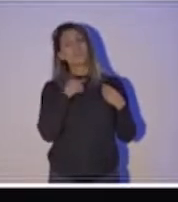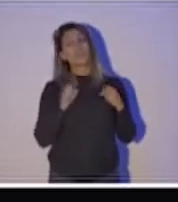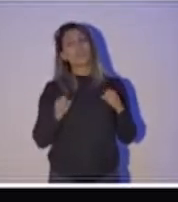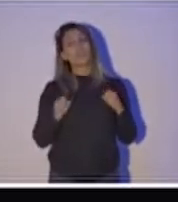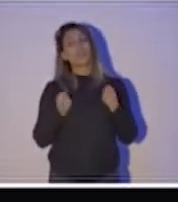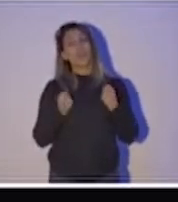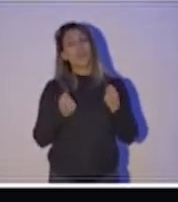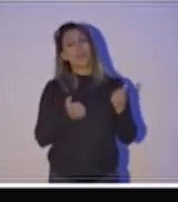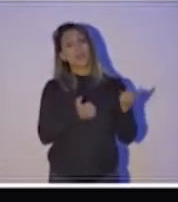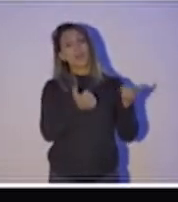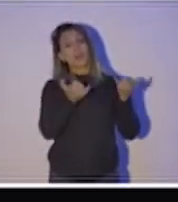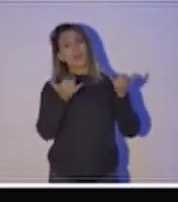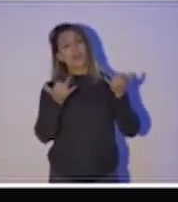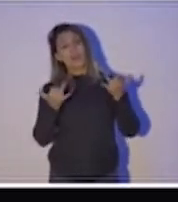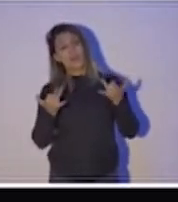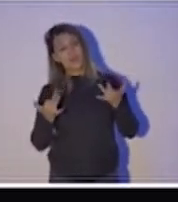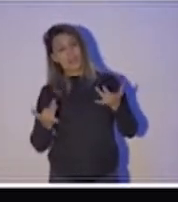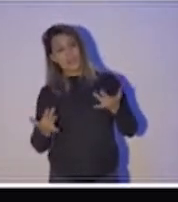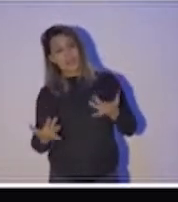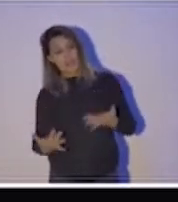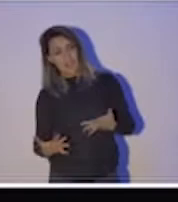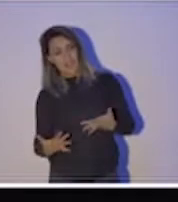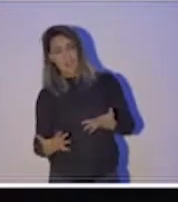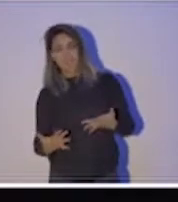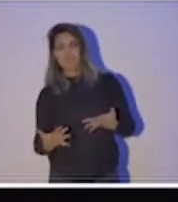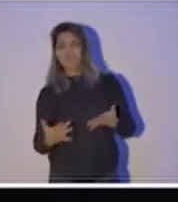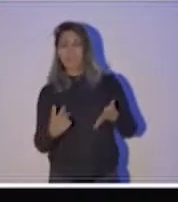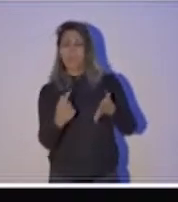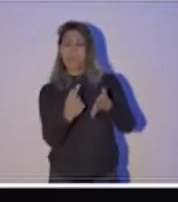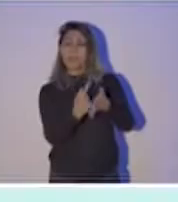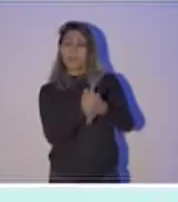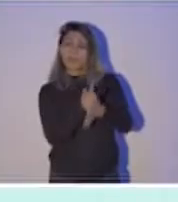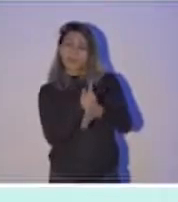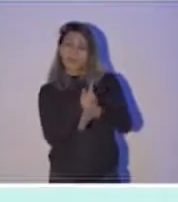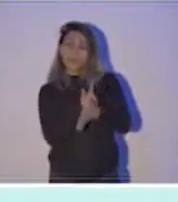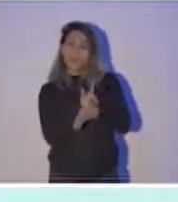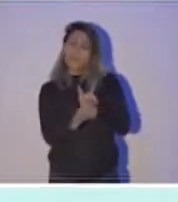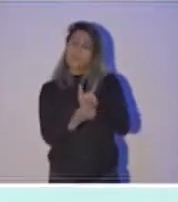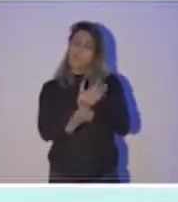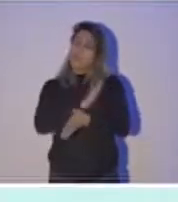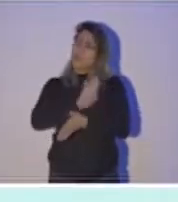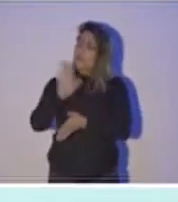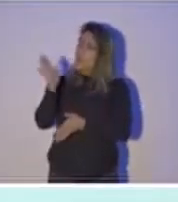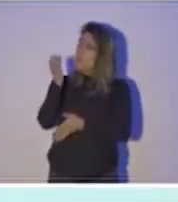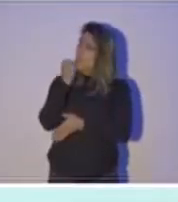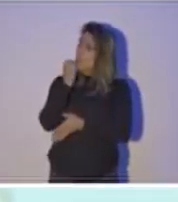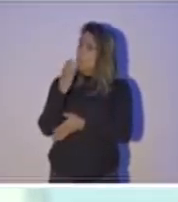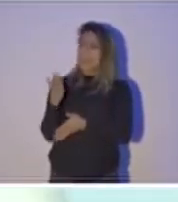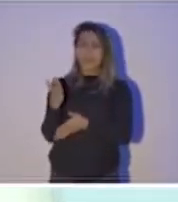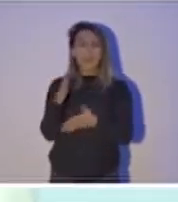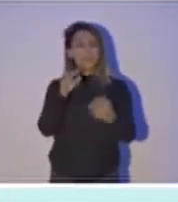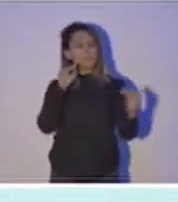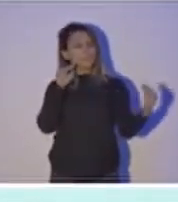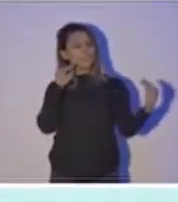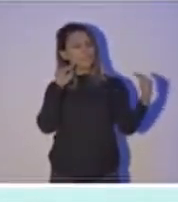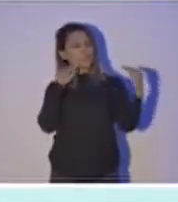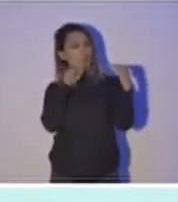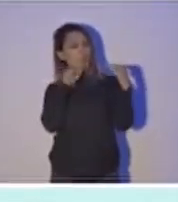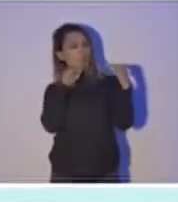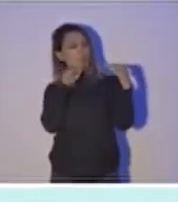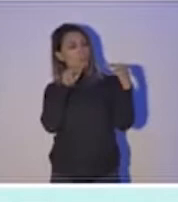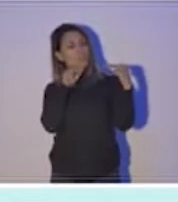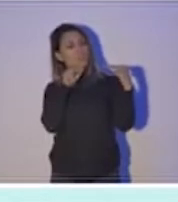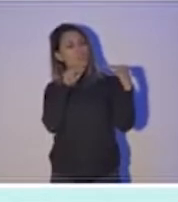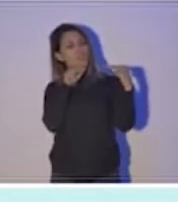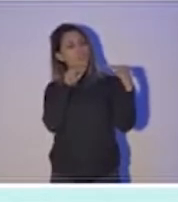chega, pergunta como foi nosso dia, se a gente está bem. Ele olha dentro dos nossos olhos. Ele sente aquilo que a